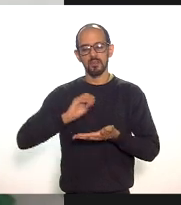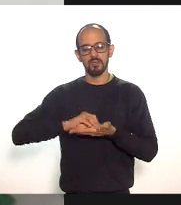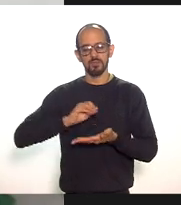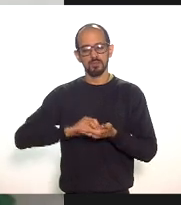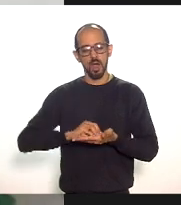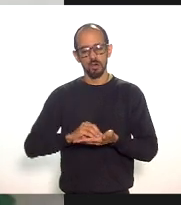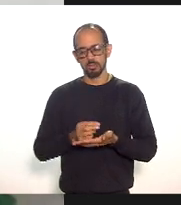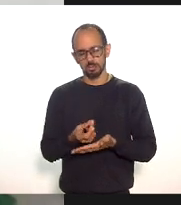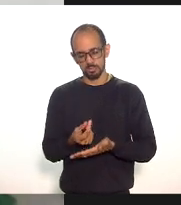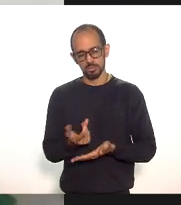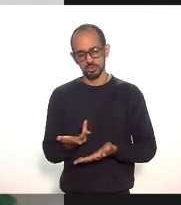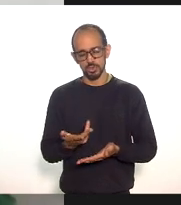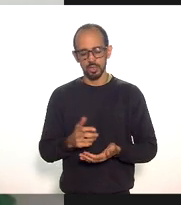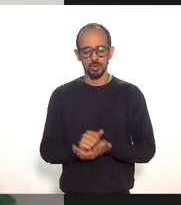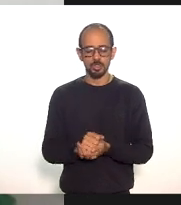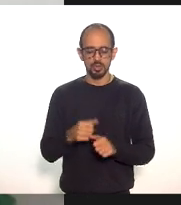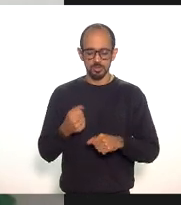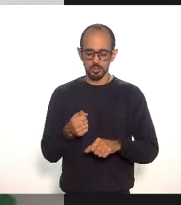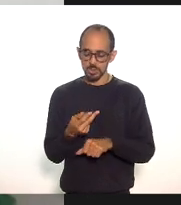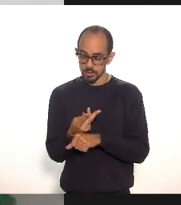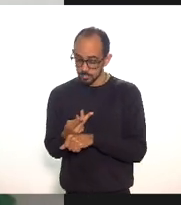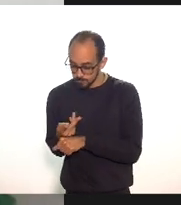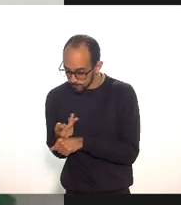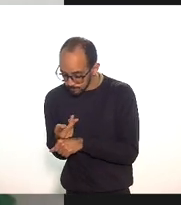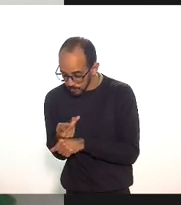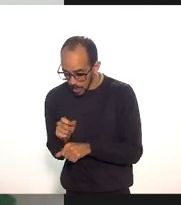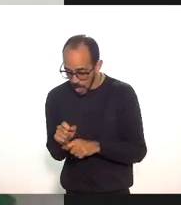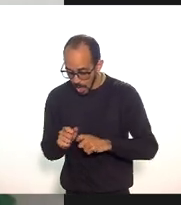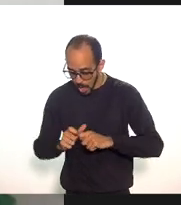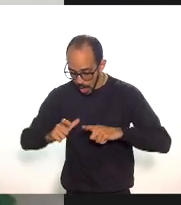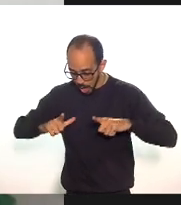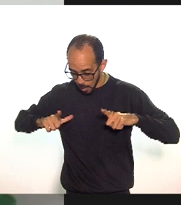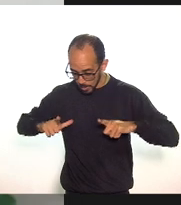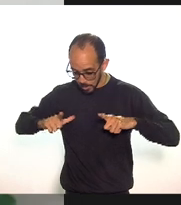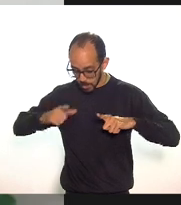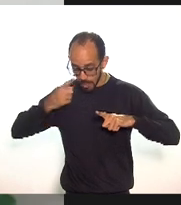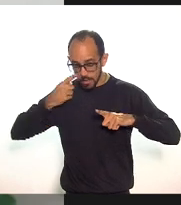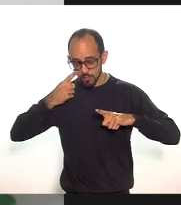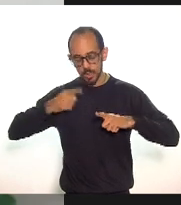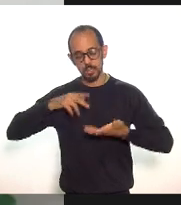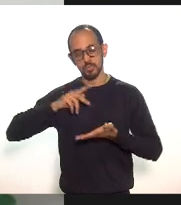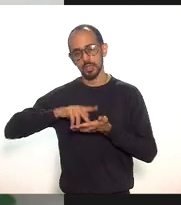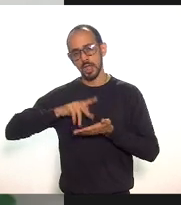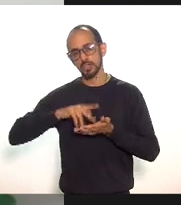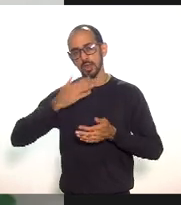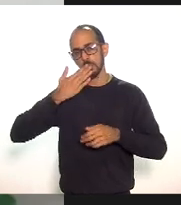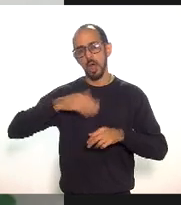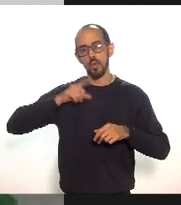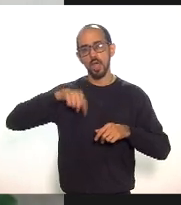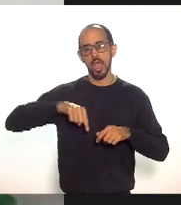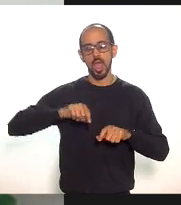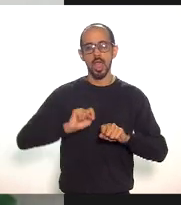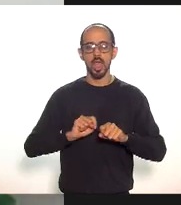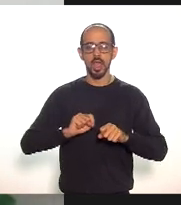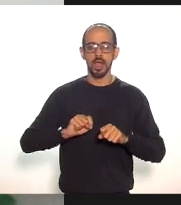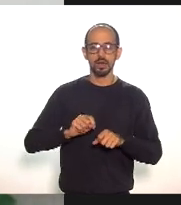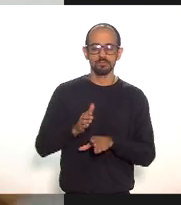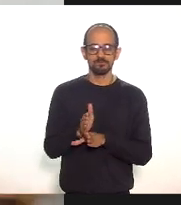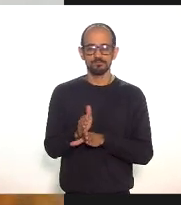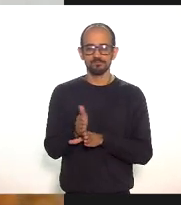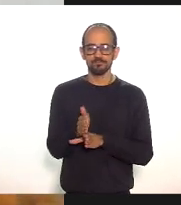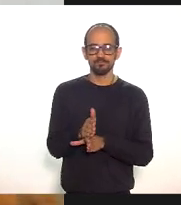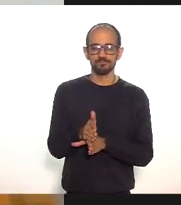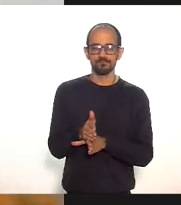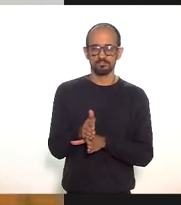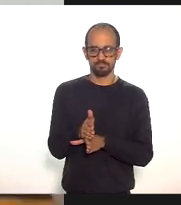para enxergar qual é a situação de maior vulnerabilidade no nosso Estado, tendo uma situação